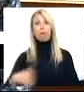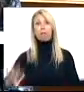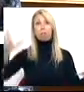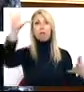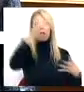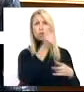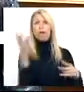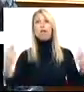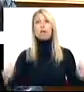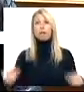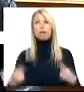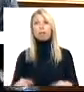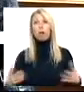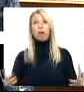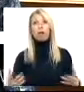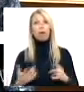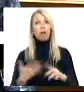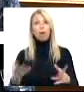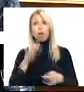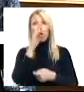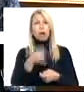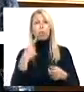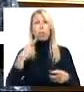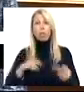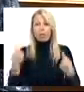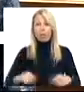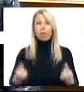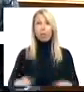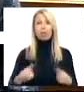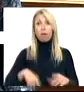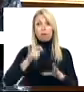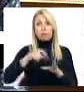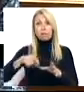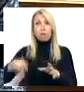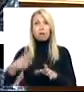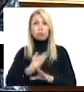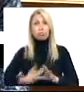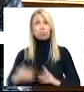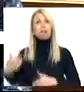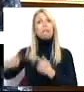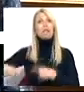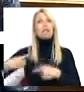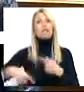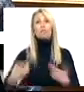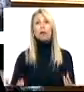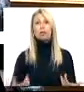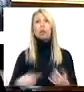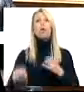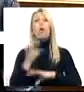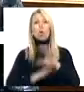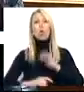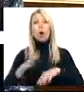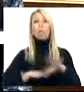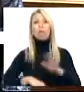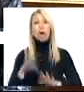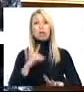pequenos agricultores detentores de sementes tradicionais. Aquilo que a Europa se prepara para fazer é a ilegalização